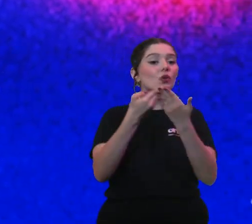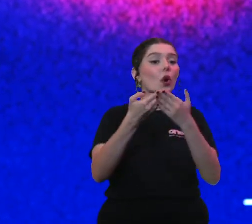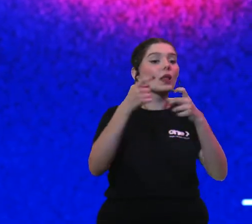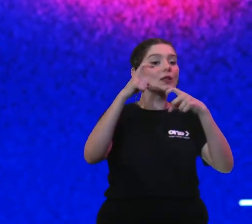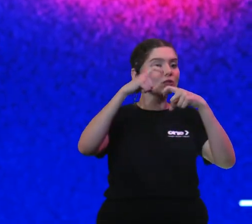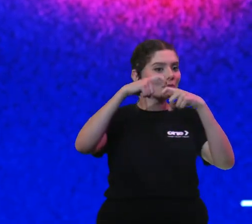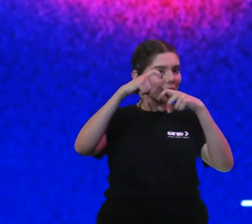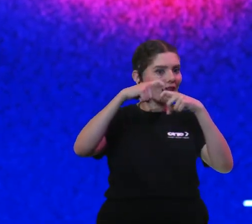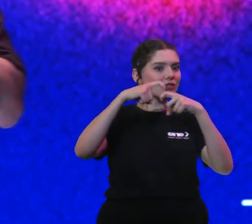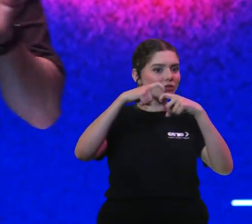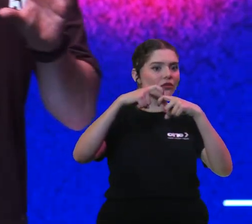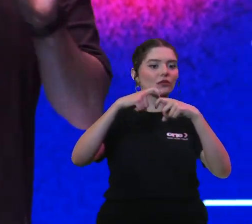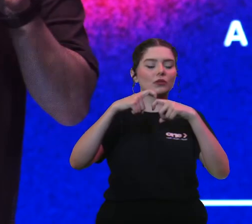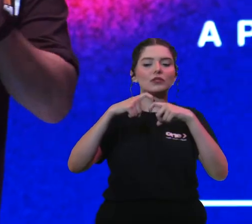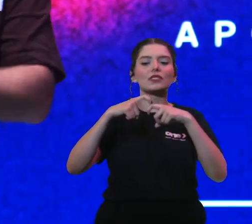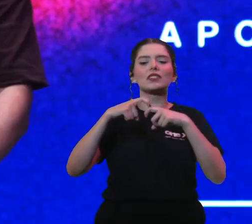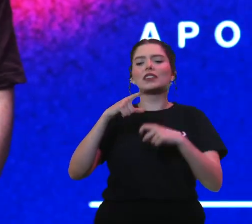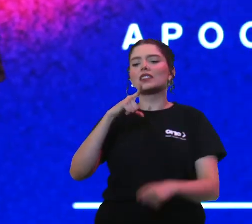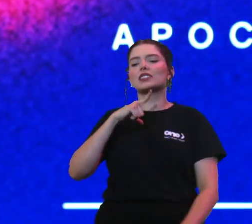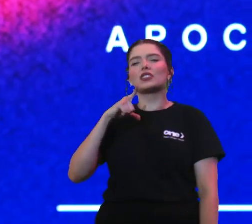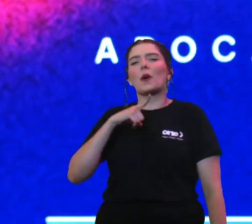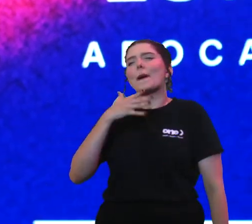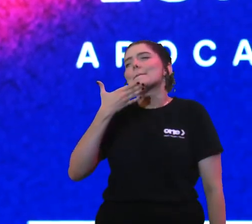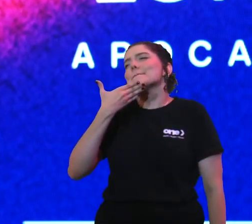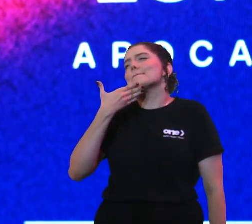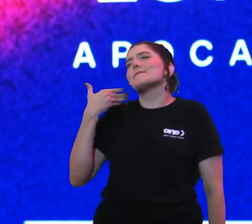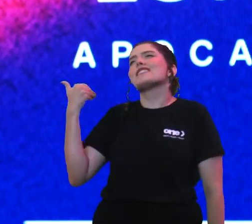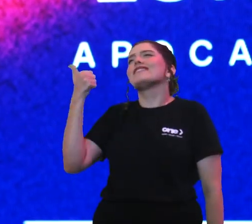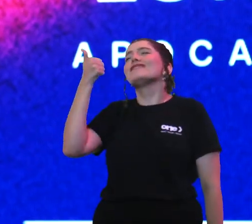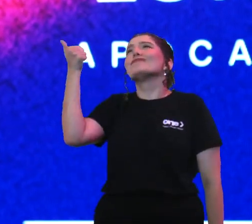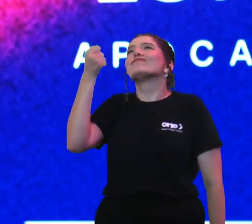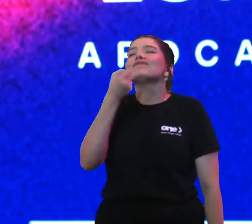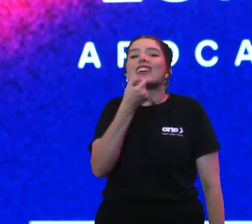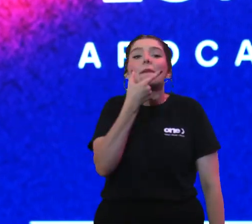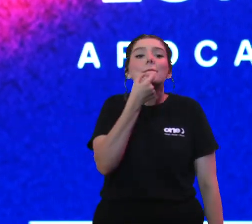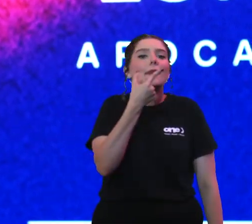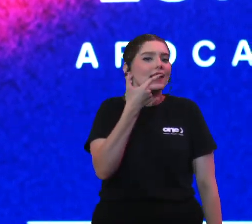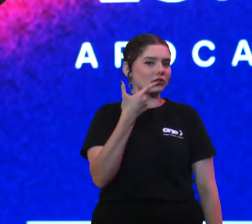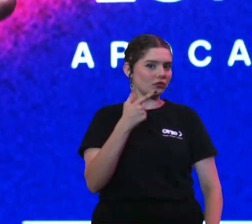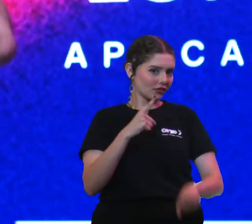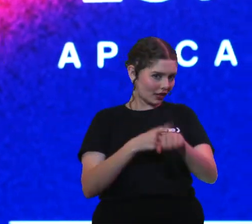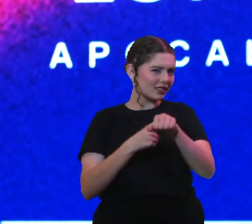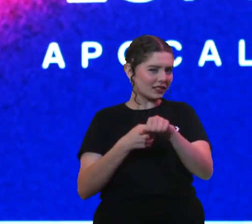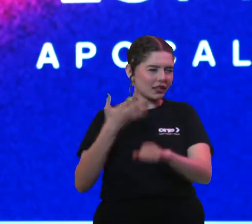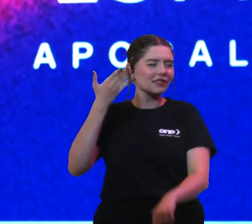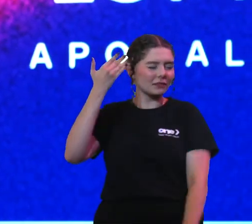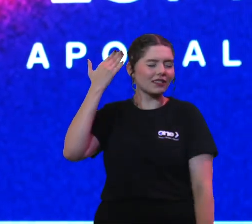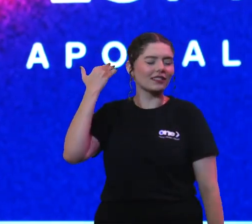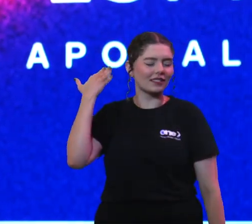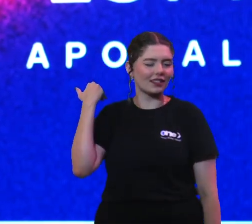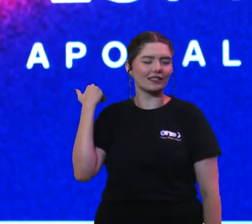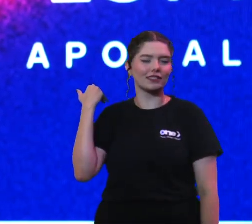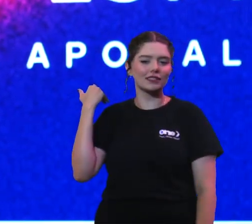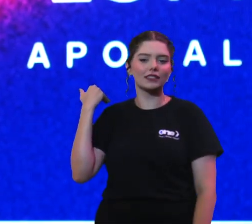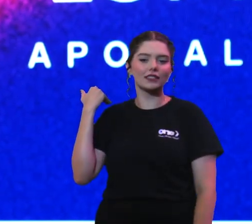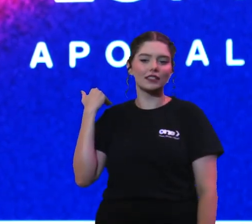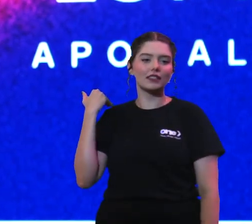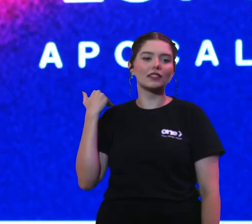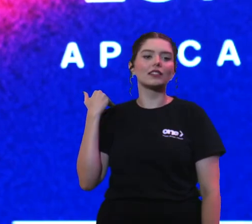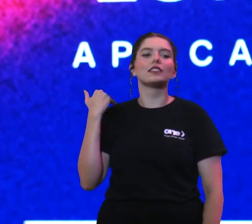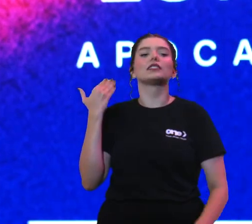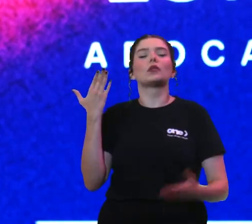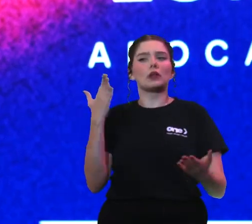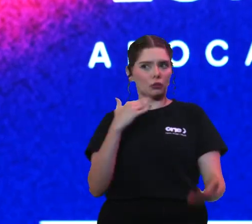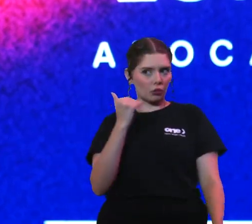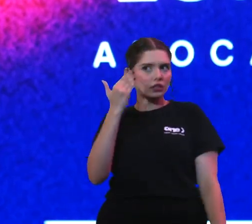de colírio, que era o melhor colírio da época conhecido para os olhos. E, além disso, uma pomada para serem passada nos ouvidos. E por isso eram muito